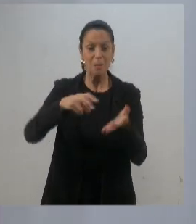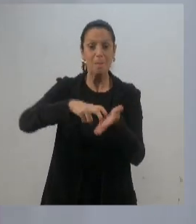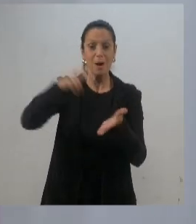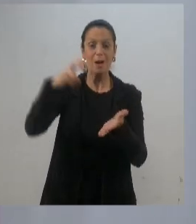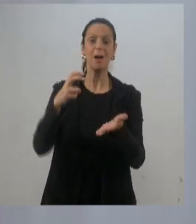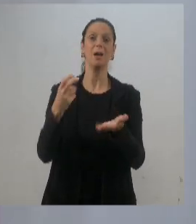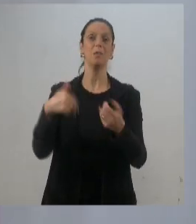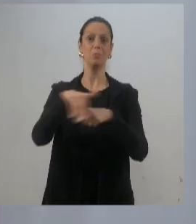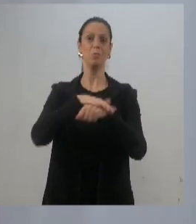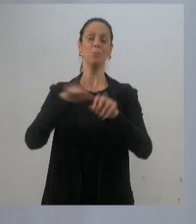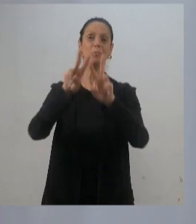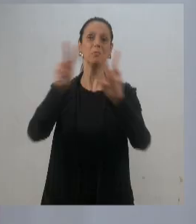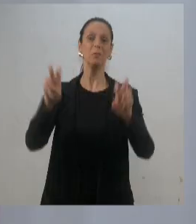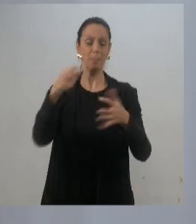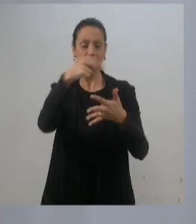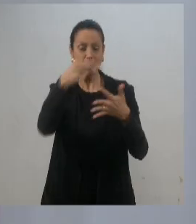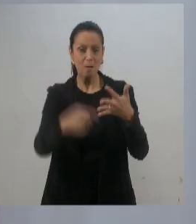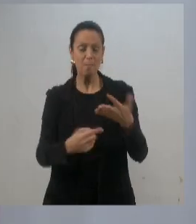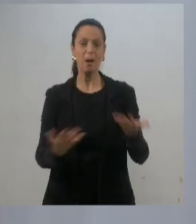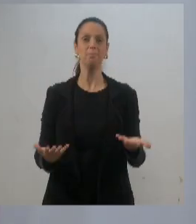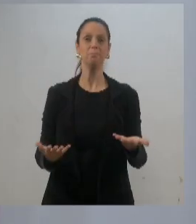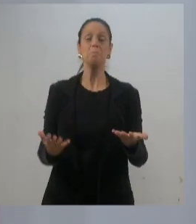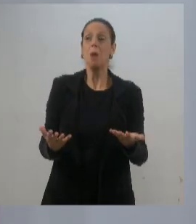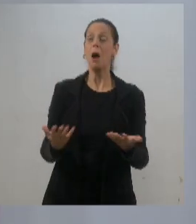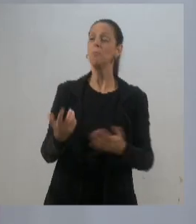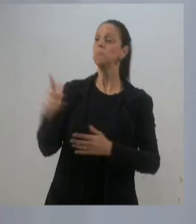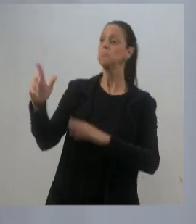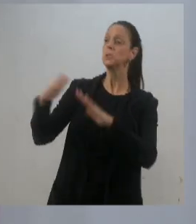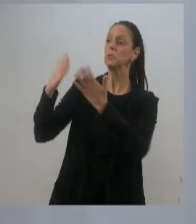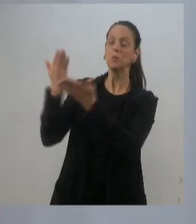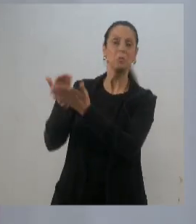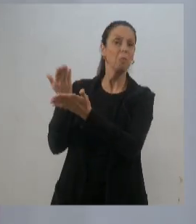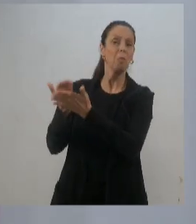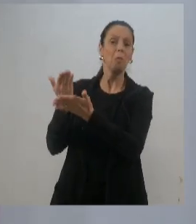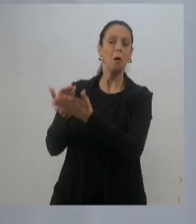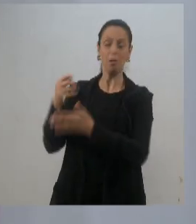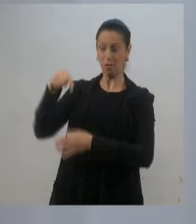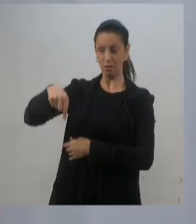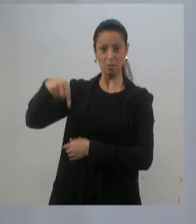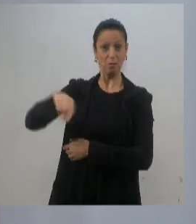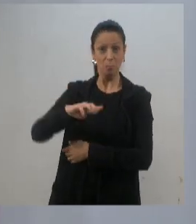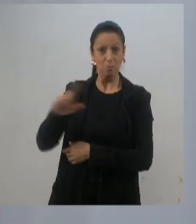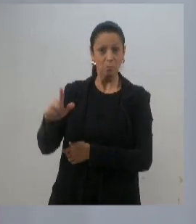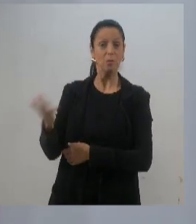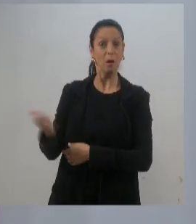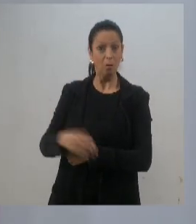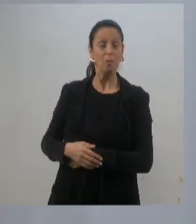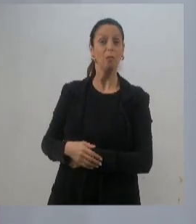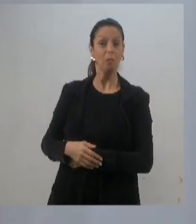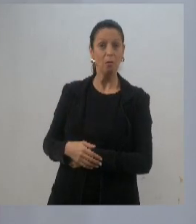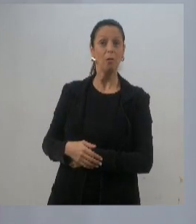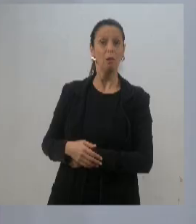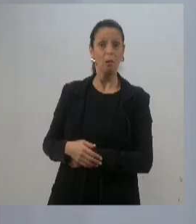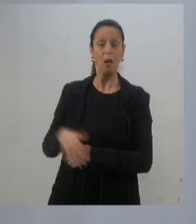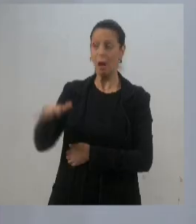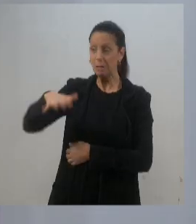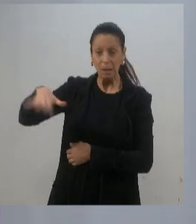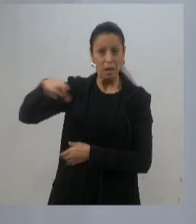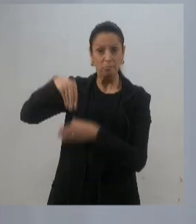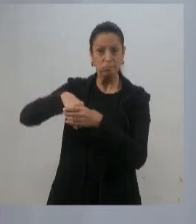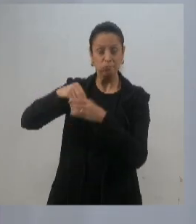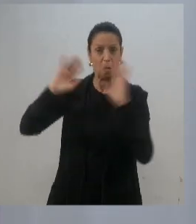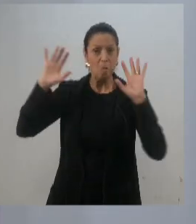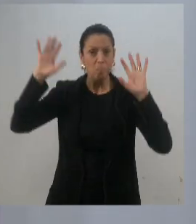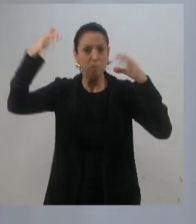manhã. Enquanto isso, tem escolas em Blumenau que transformam o terror